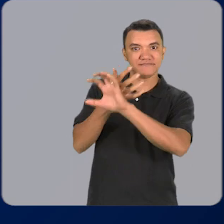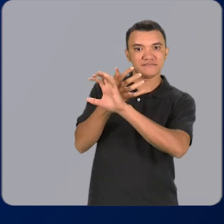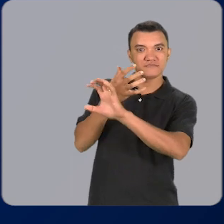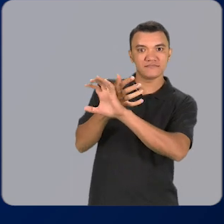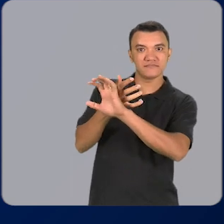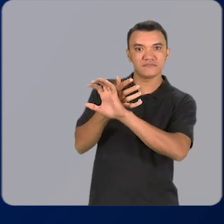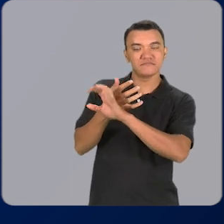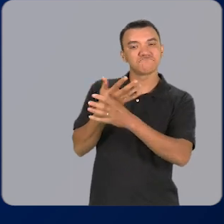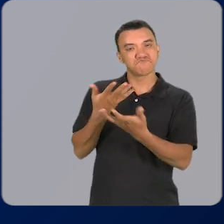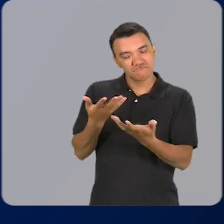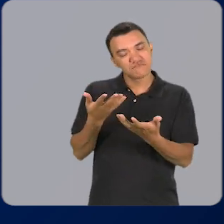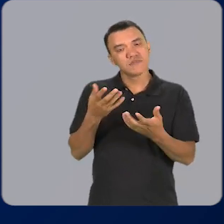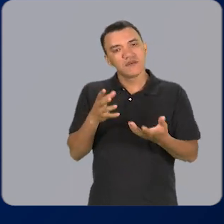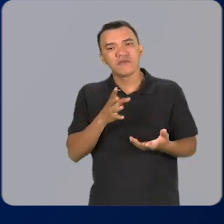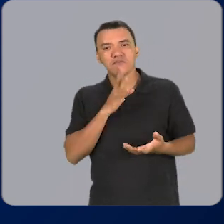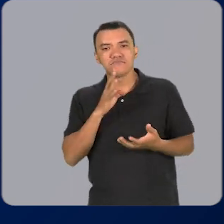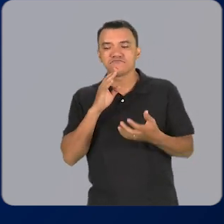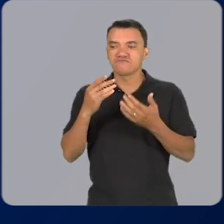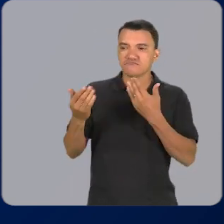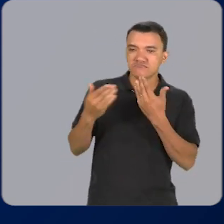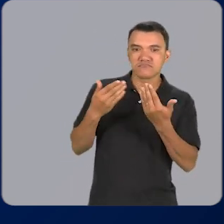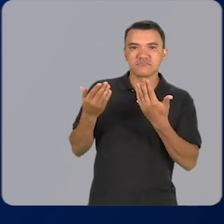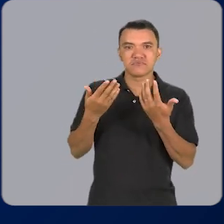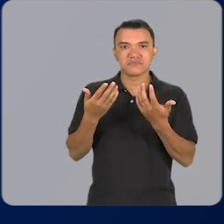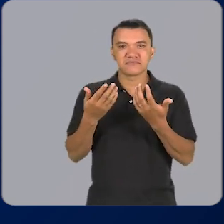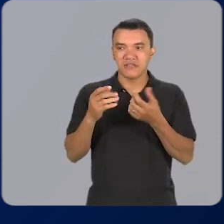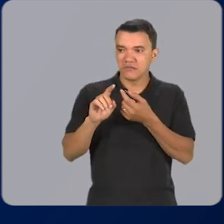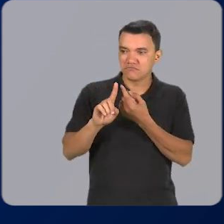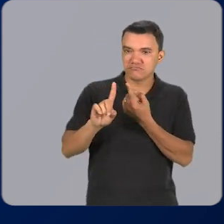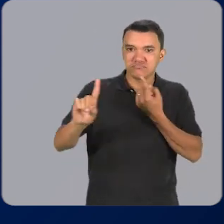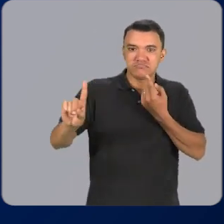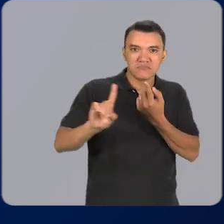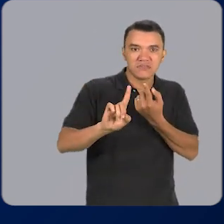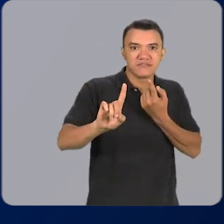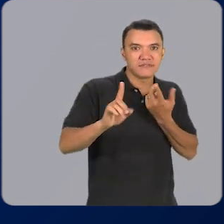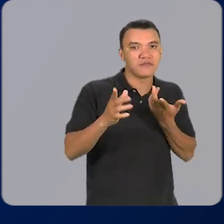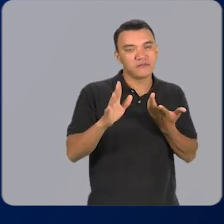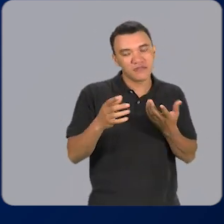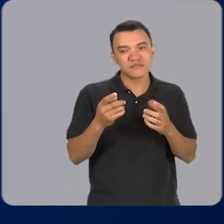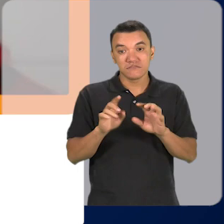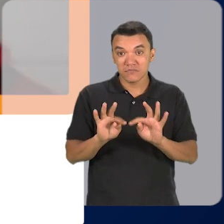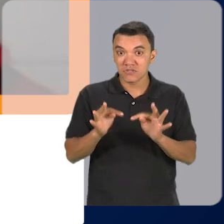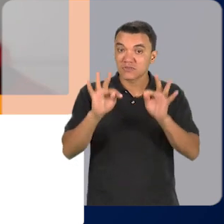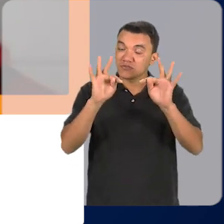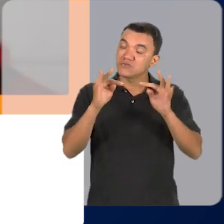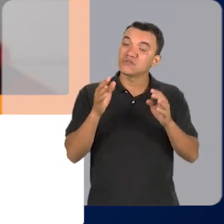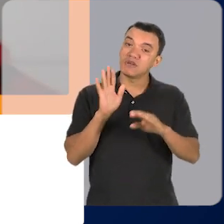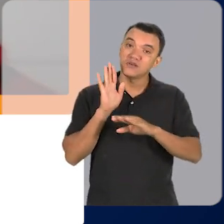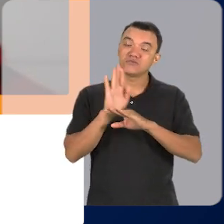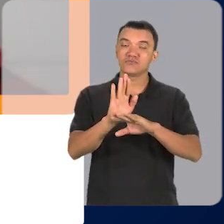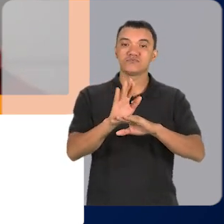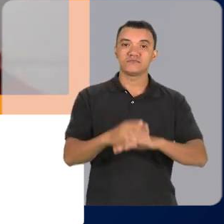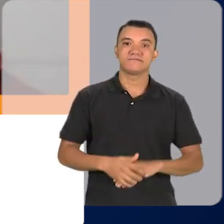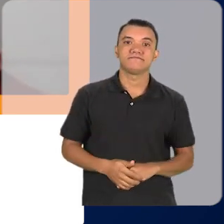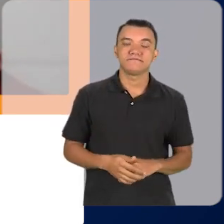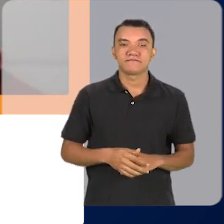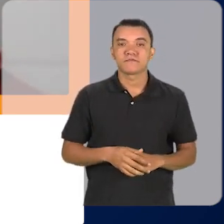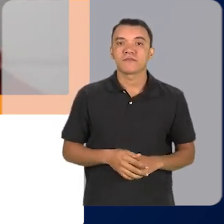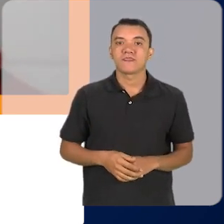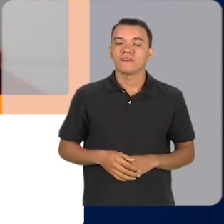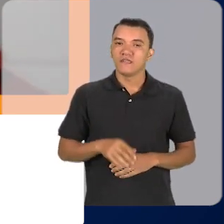de ter o debate por causa enfim, das tecnologias, né, professora Ellen? Exatamente, Lucas. A tecnologia